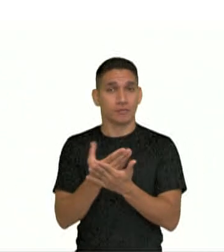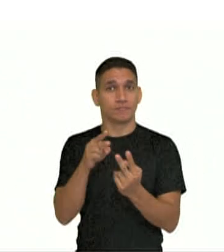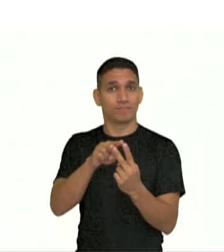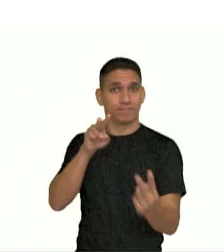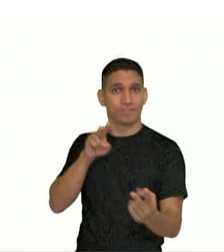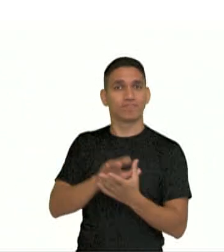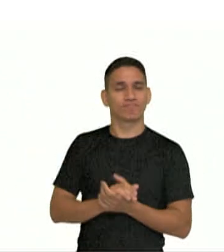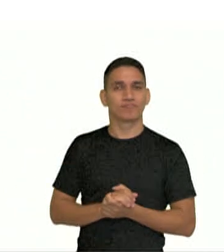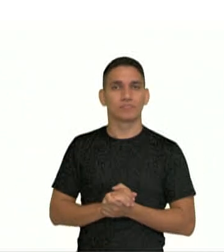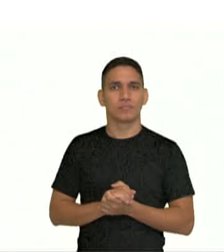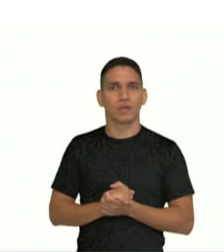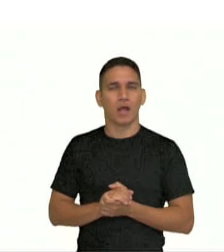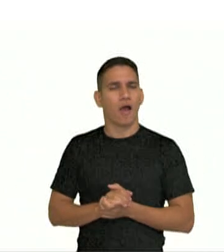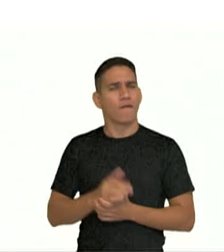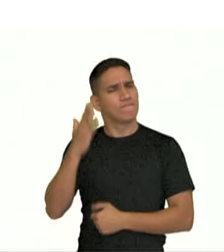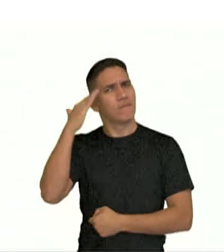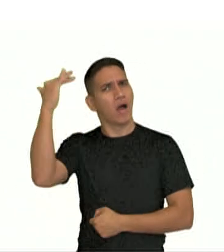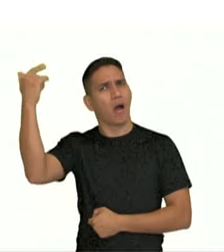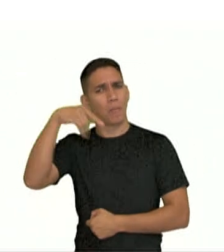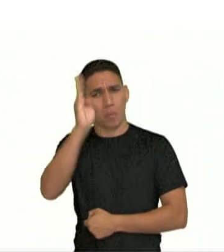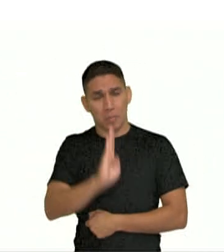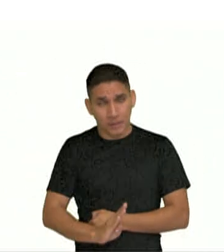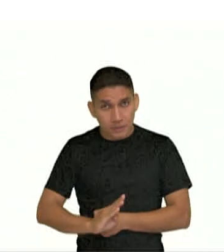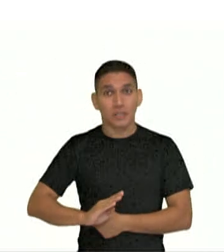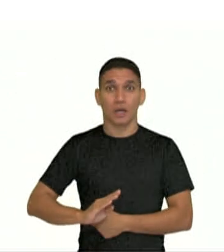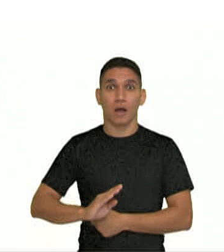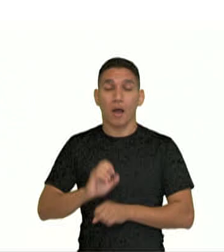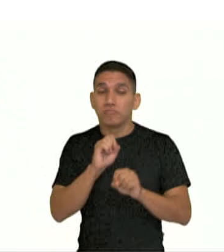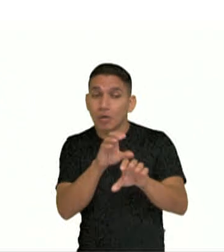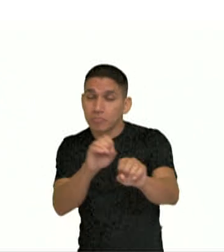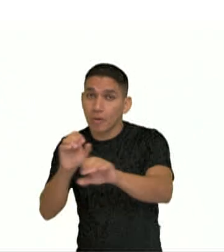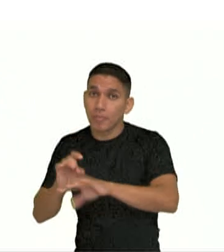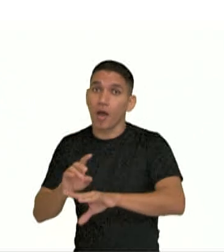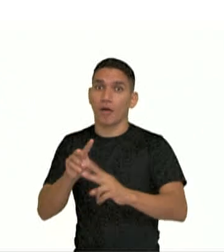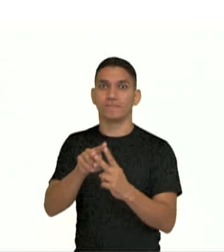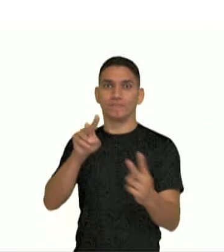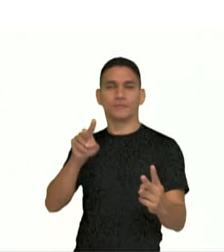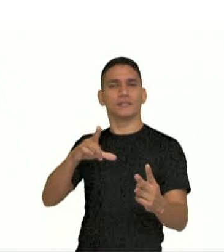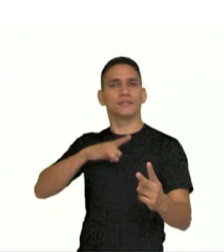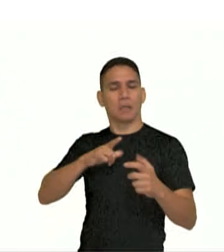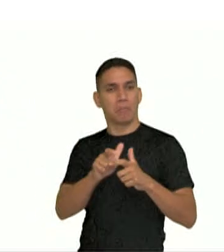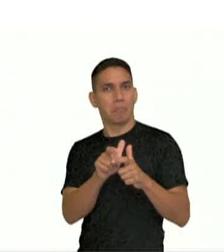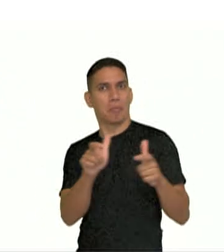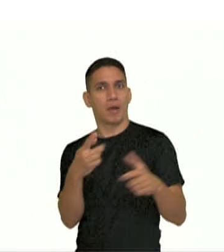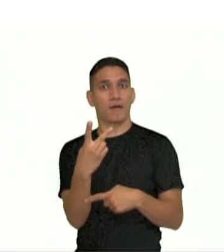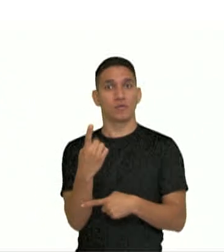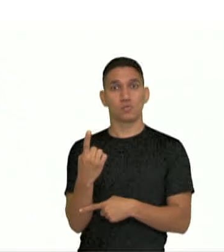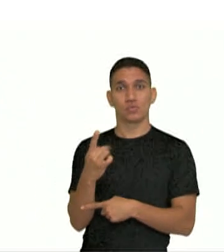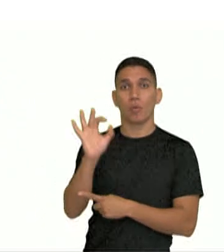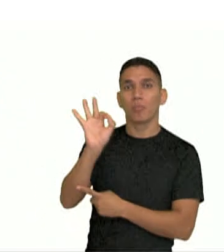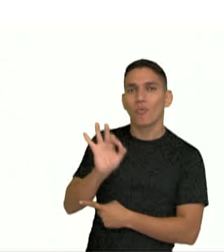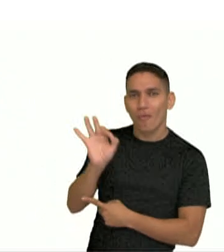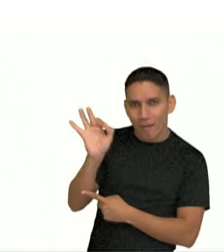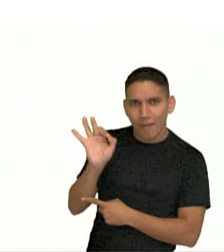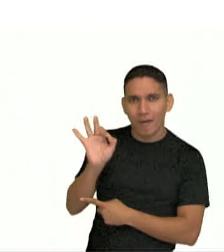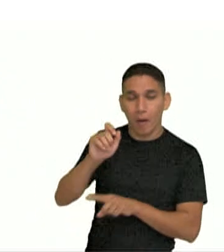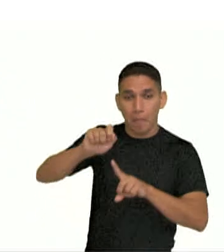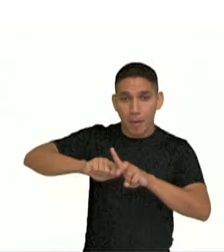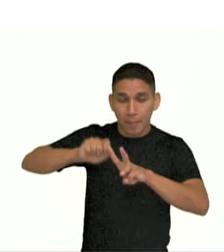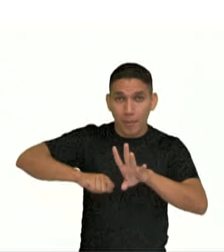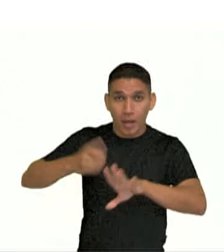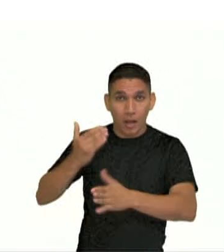populares no Brasil, programas de áudio online crescem 21% ao mês desde janeiro